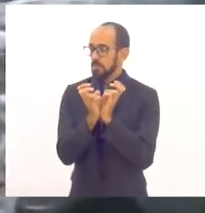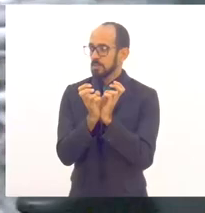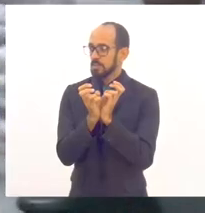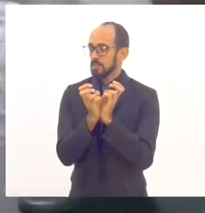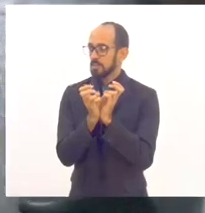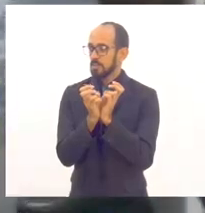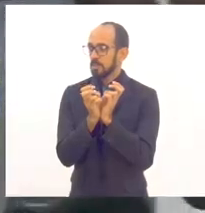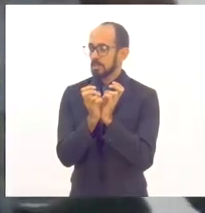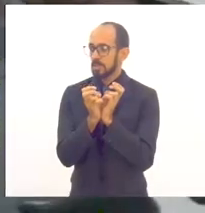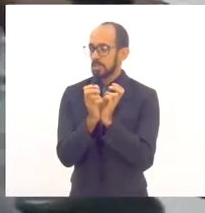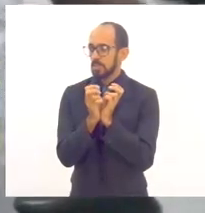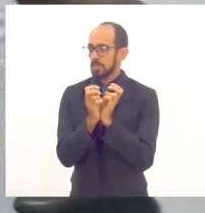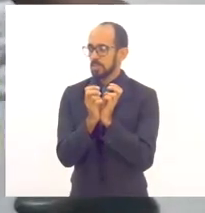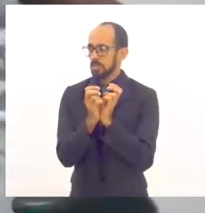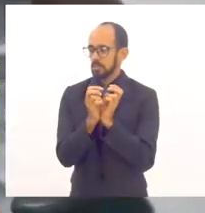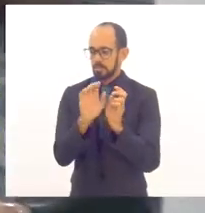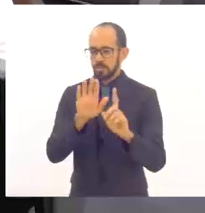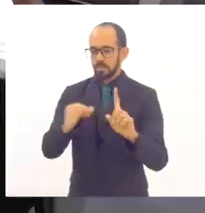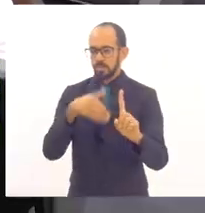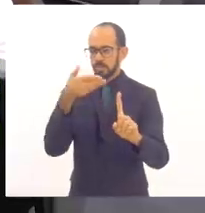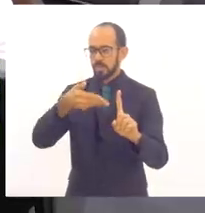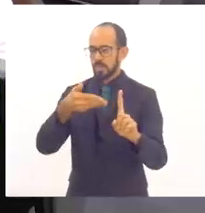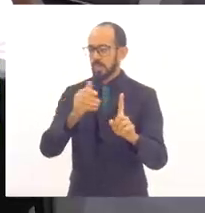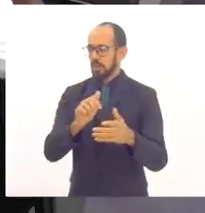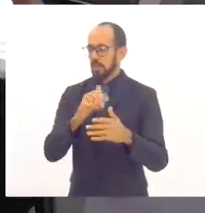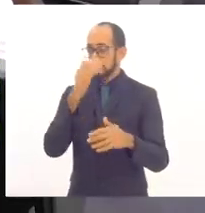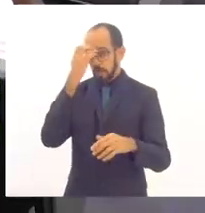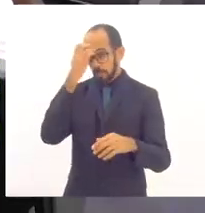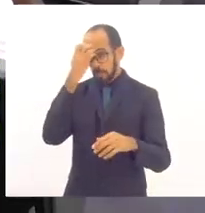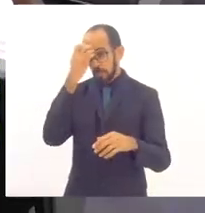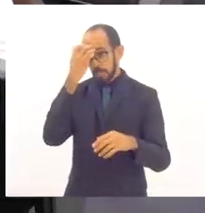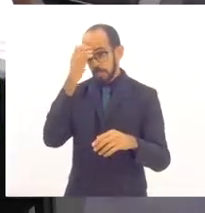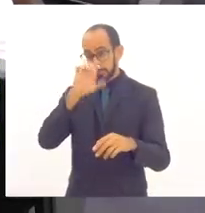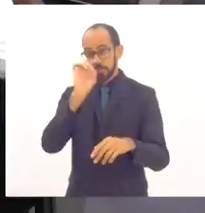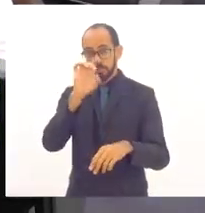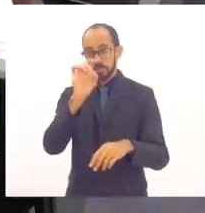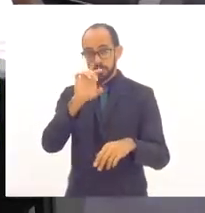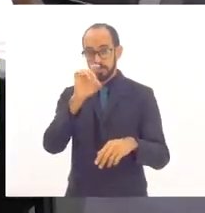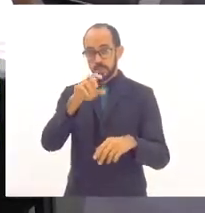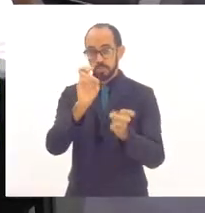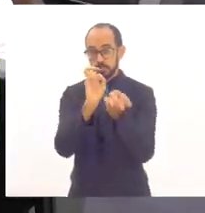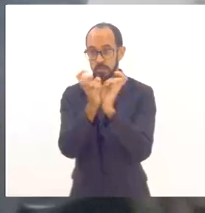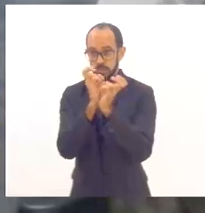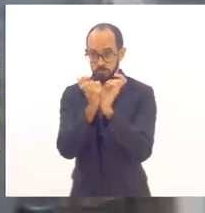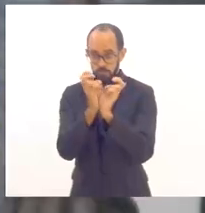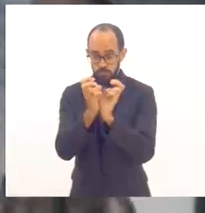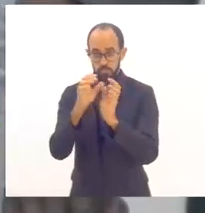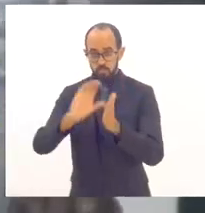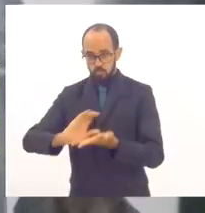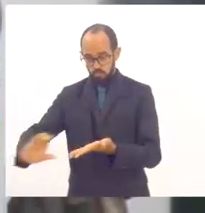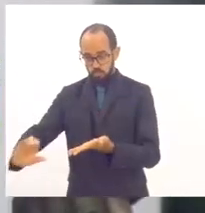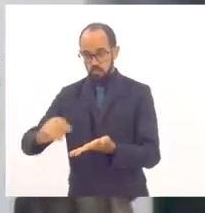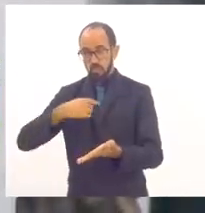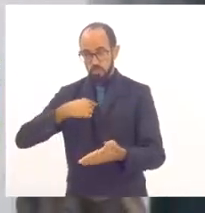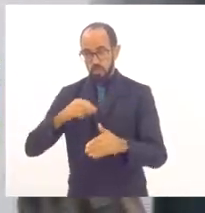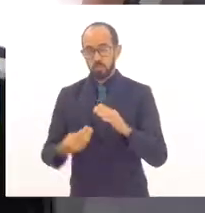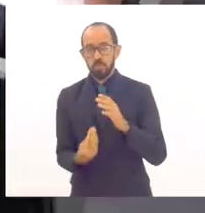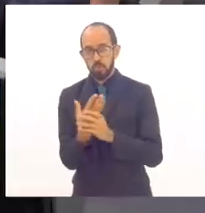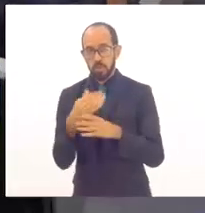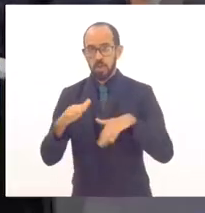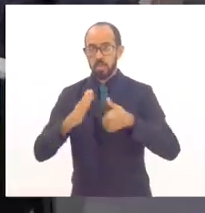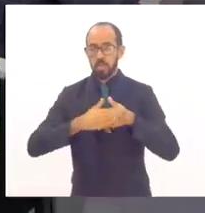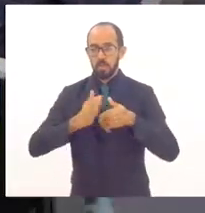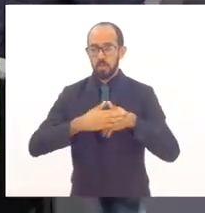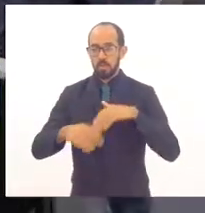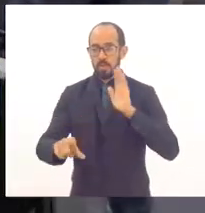reconhecimento pleno, inclusive com editais exclusivos para a capoeira. Eu, como autor da lei do Fundo Estadual